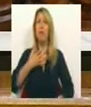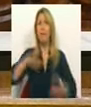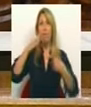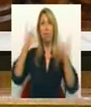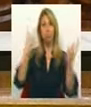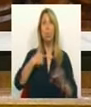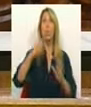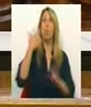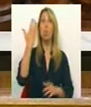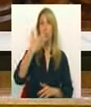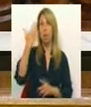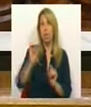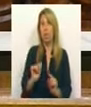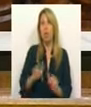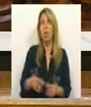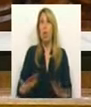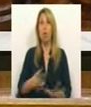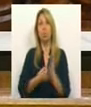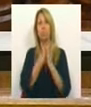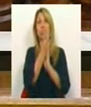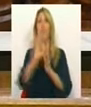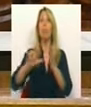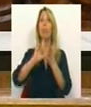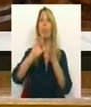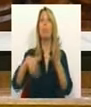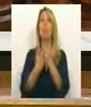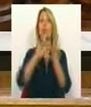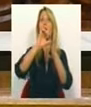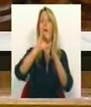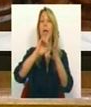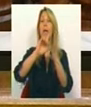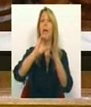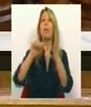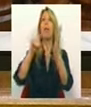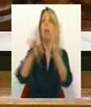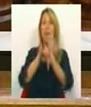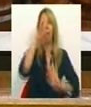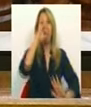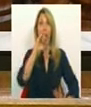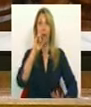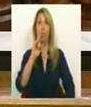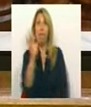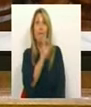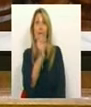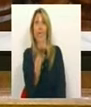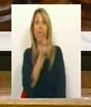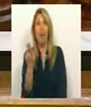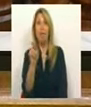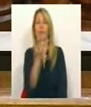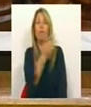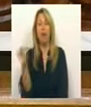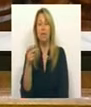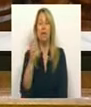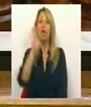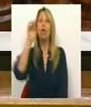com um conjunto de propostas legislativas. Nesta data, relembro a frase de John F. Kennedy, ex-presidente dos Estados Unidos da América,